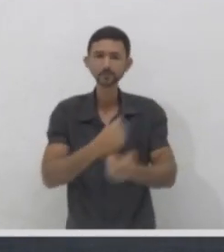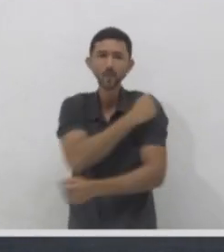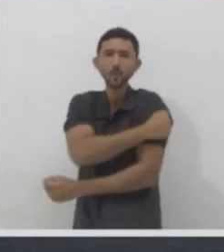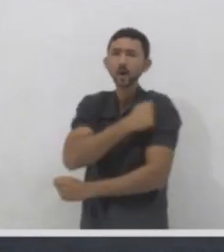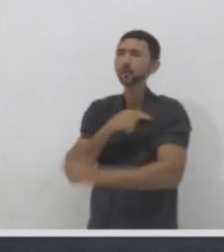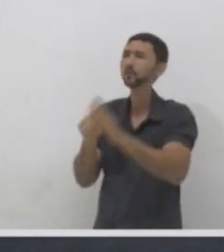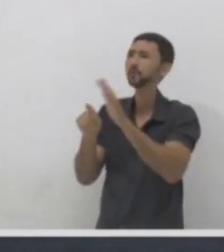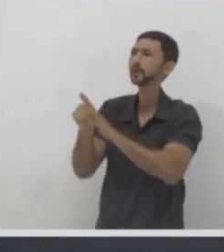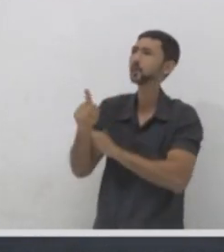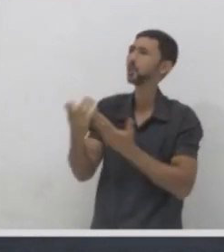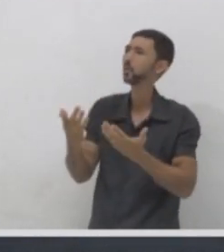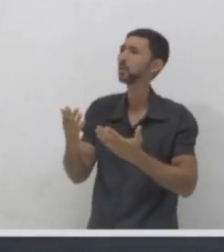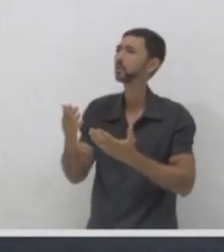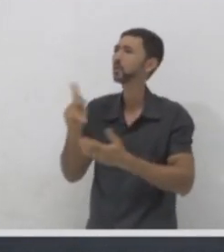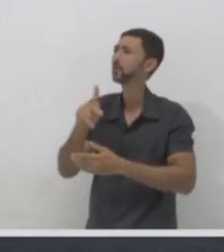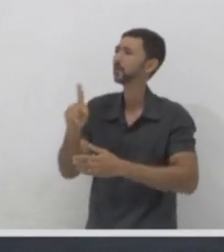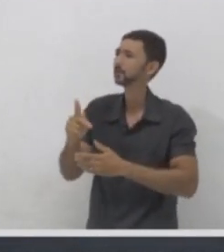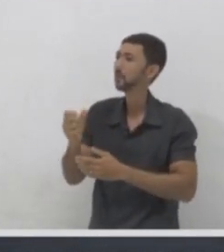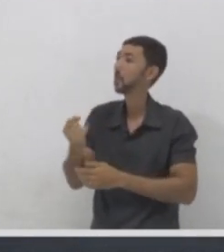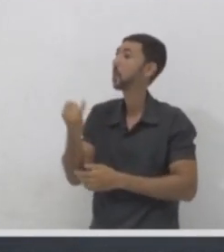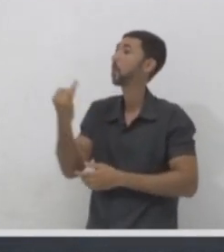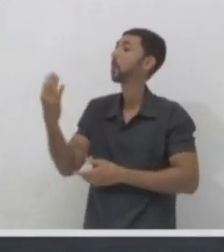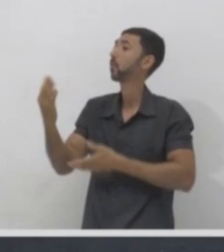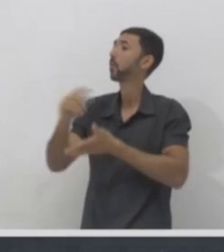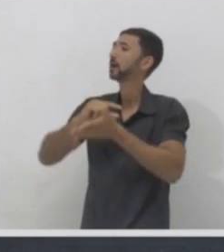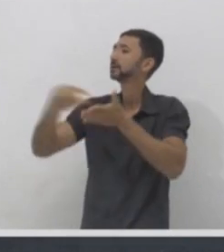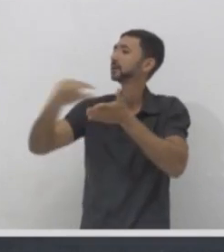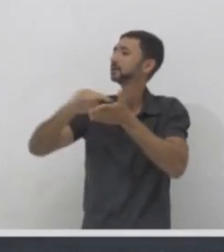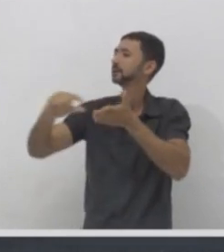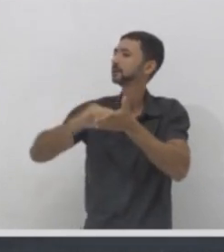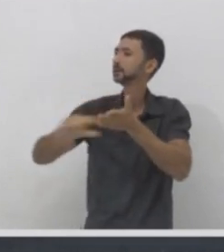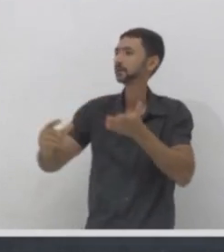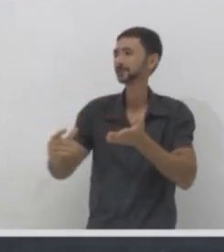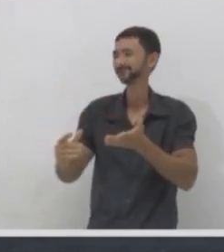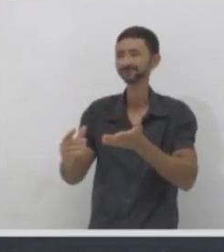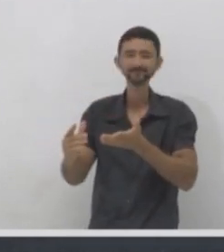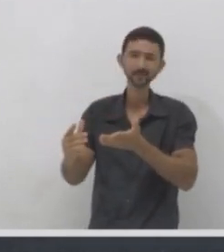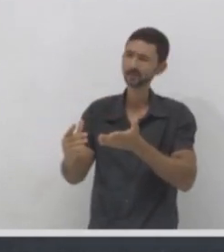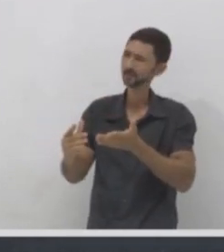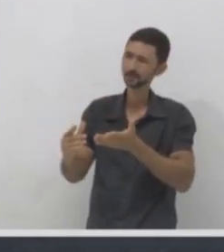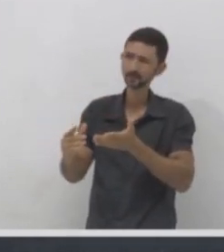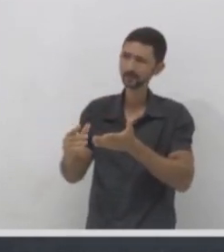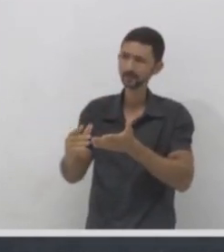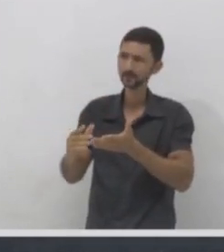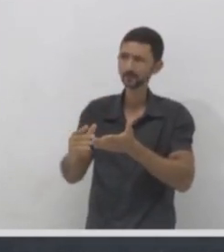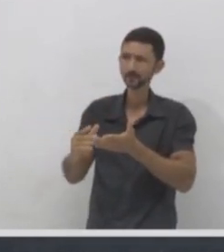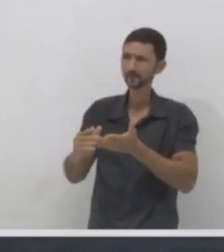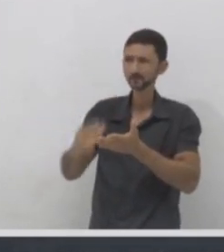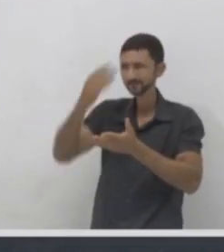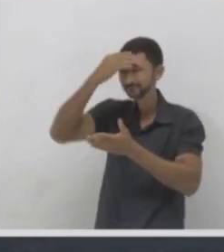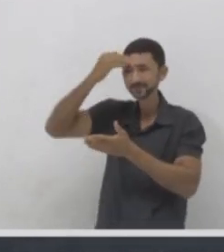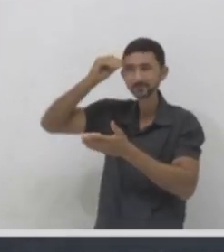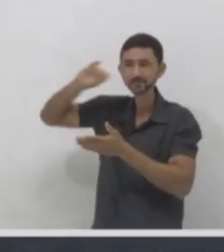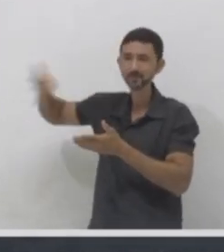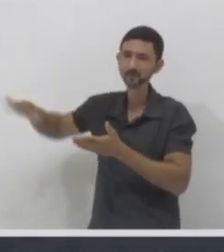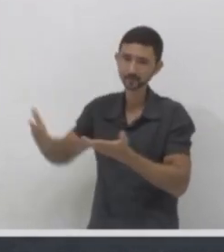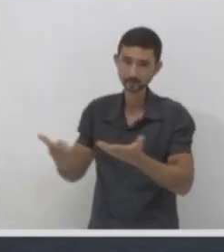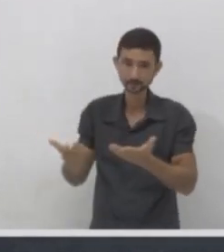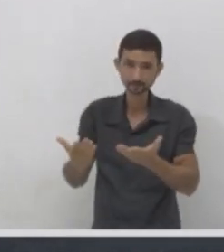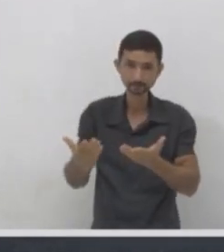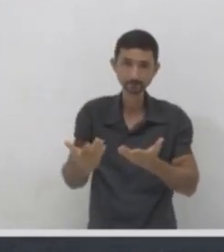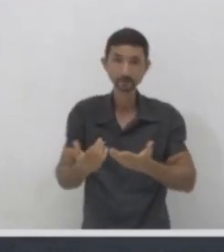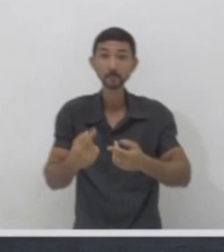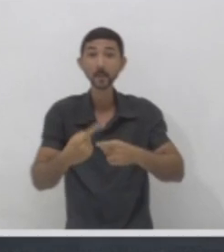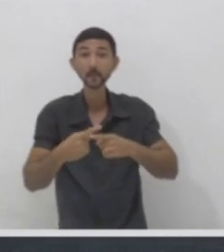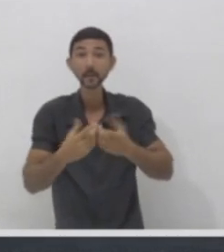pergunta: tia, quantas linhas? Já pense nisso, por favor. Evite essa pergunta, porque